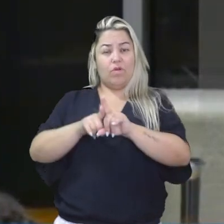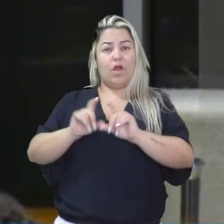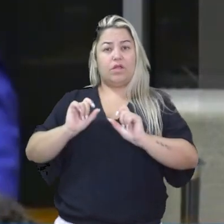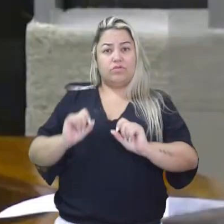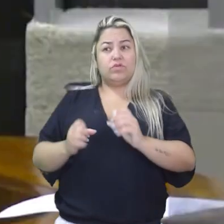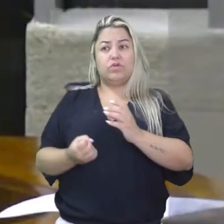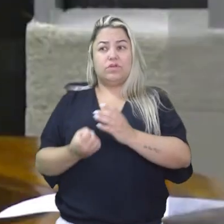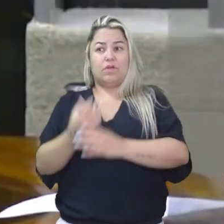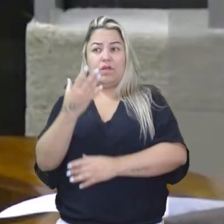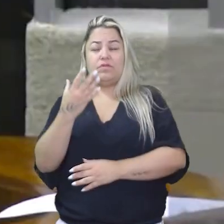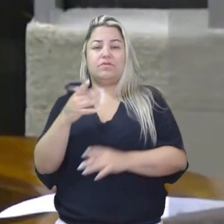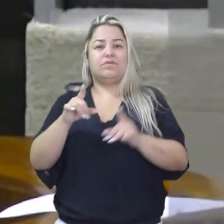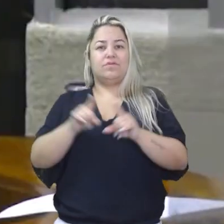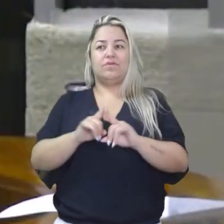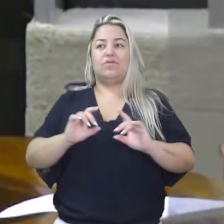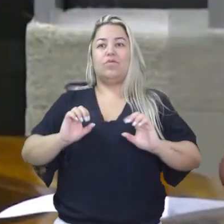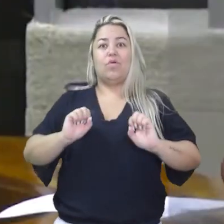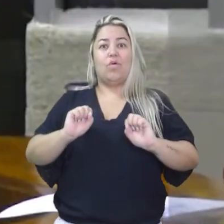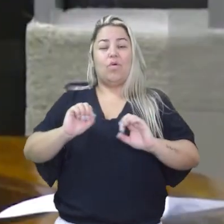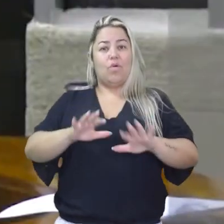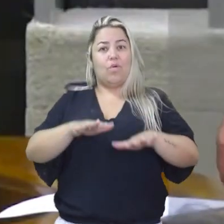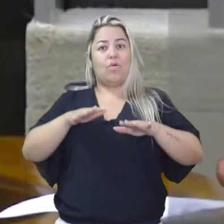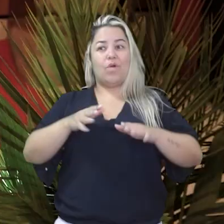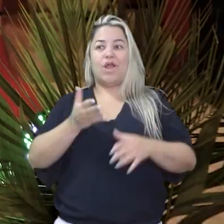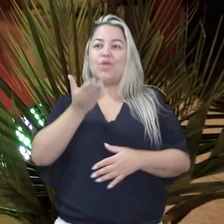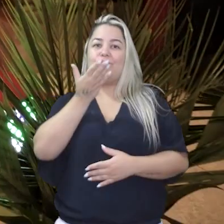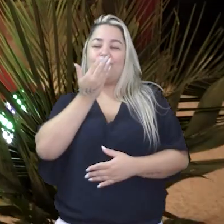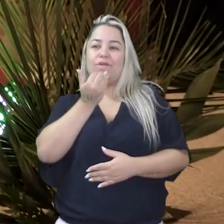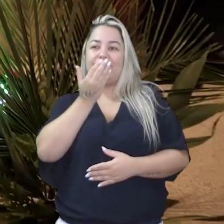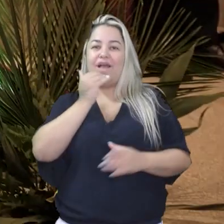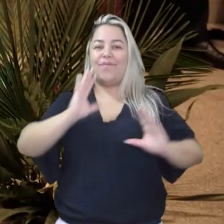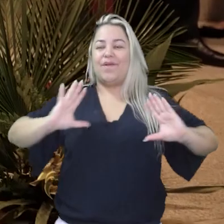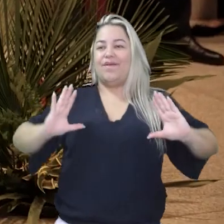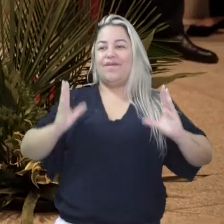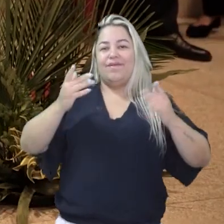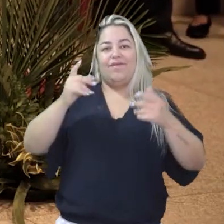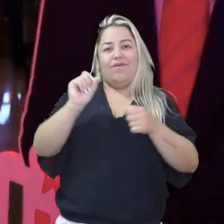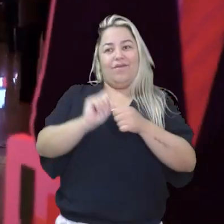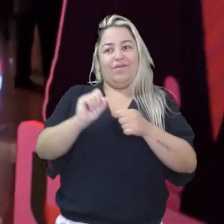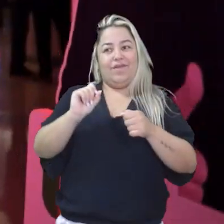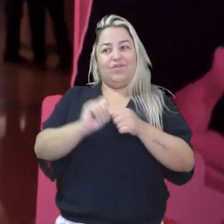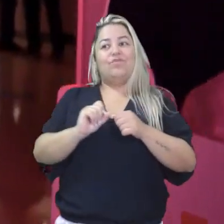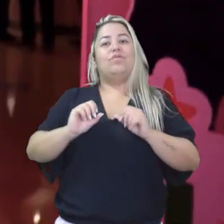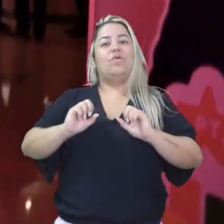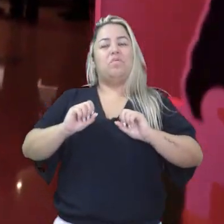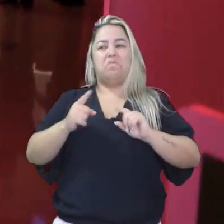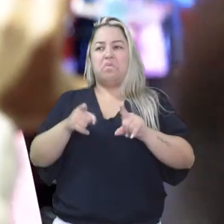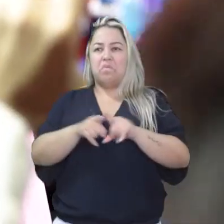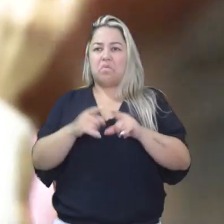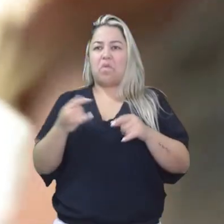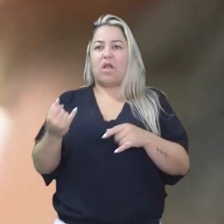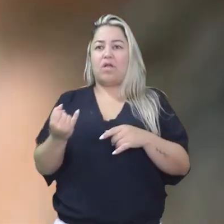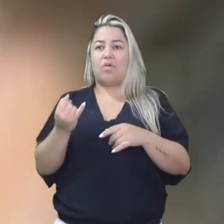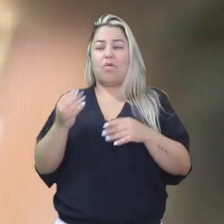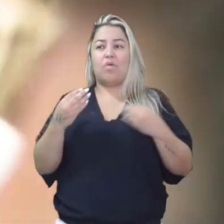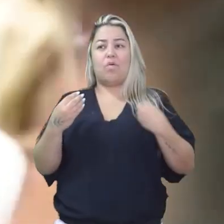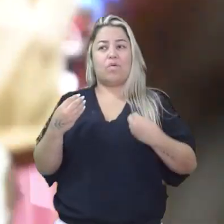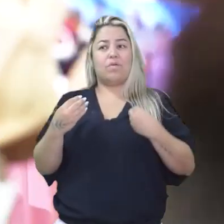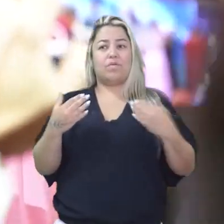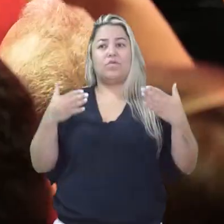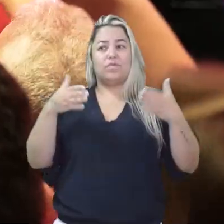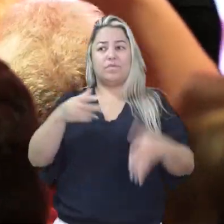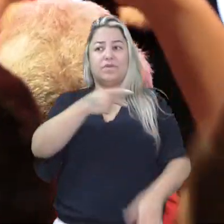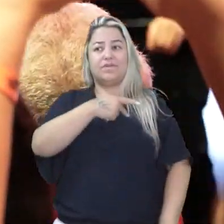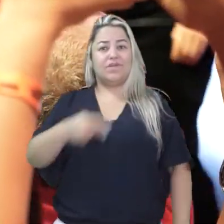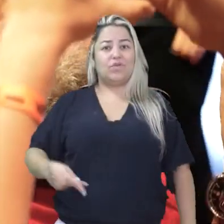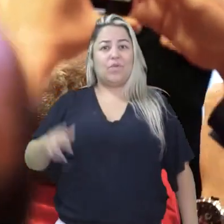de fundação, com uma sessão solene e um jantar comemorativo, realizado com grande sucesso e que contou com a presença do